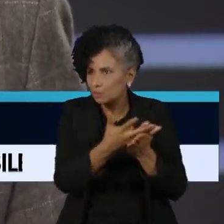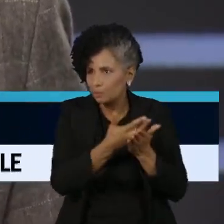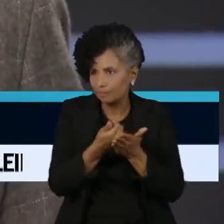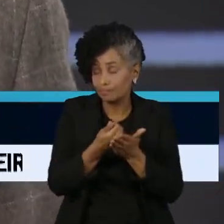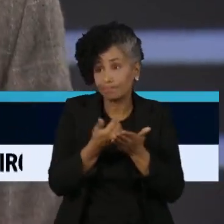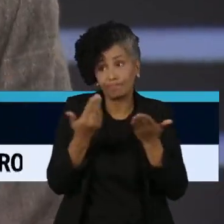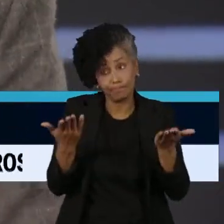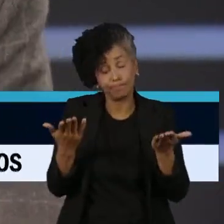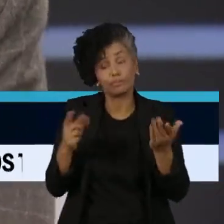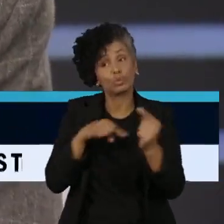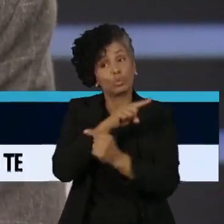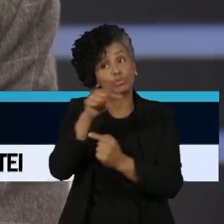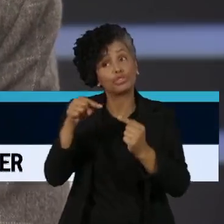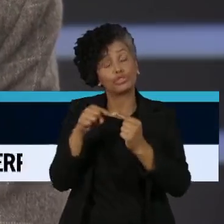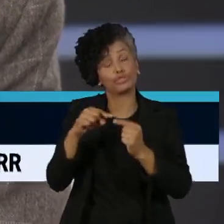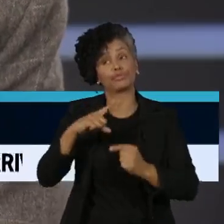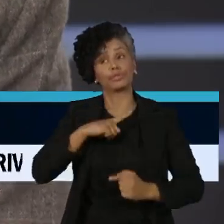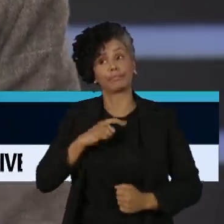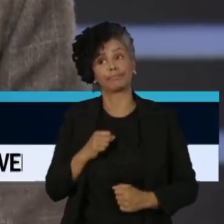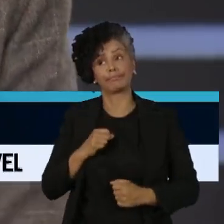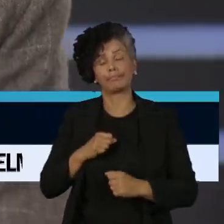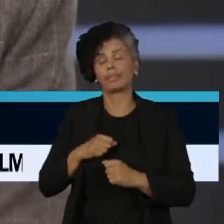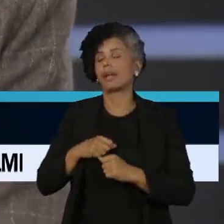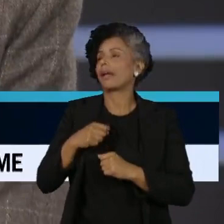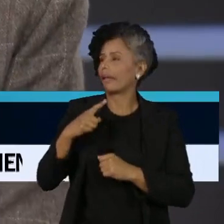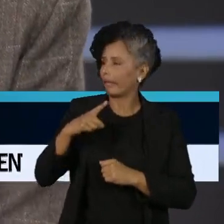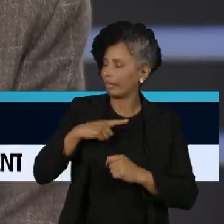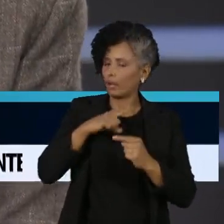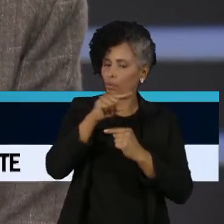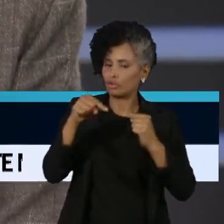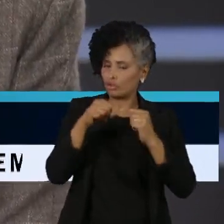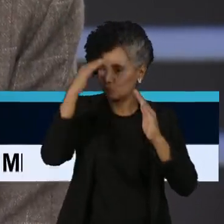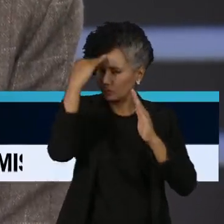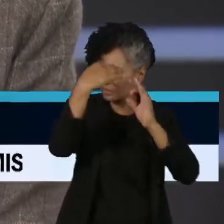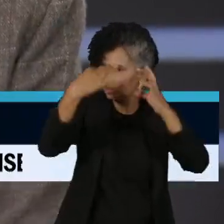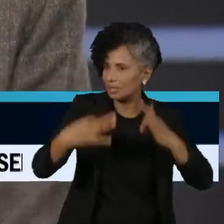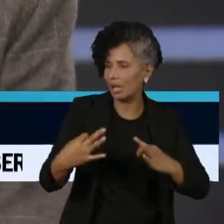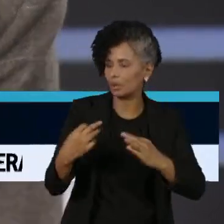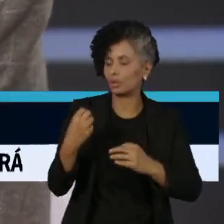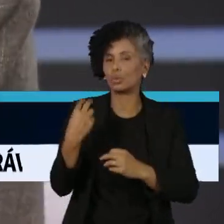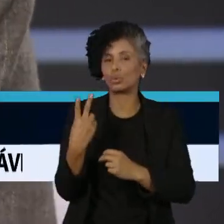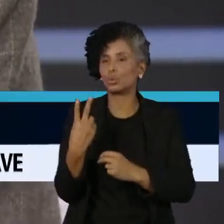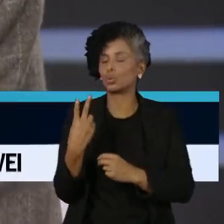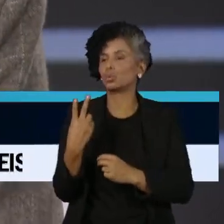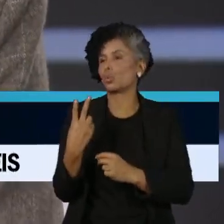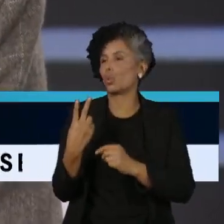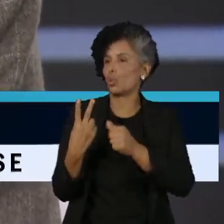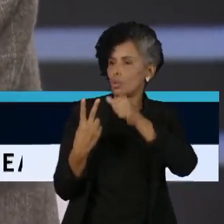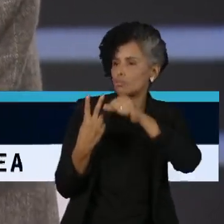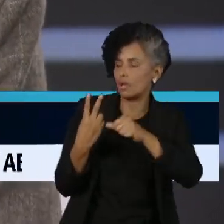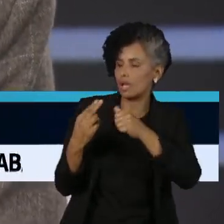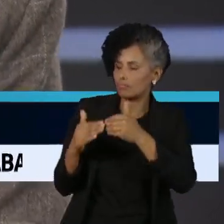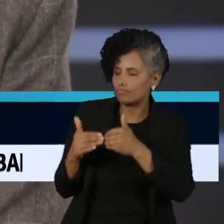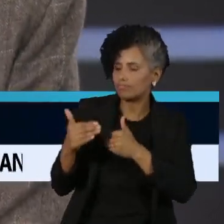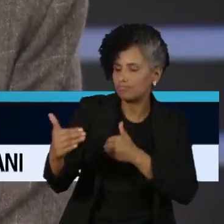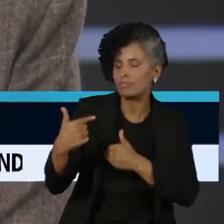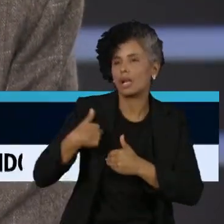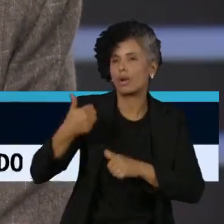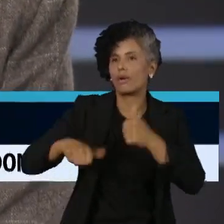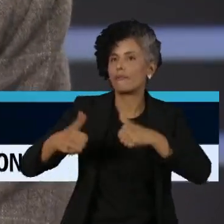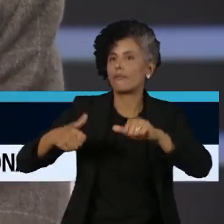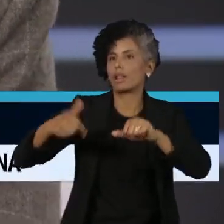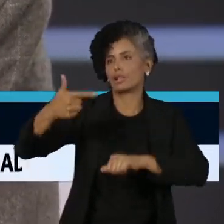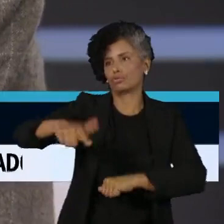a ser cumprida, a cada 2 meses a gente vai avaliando. Se tiver indicação que a gente está fora, você tem que tomar